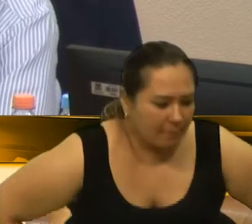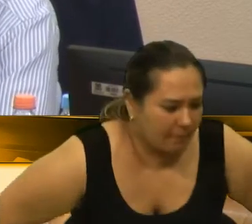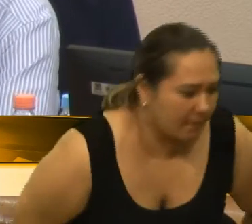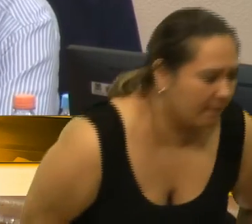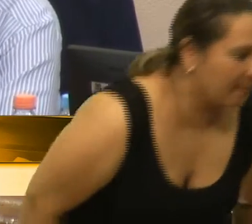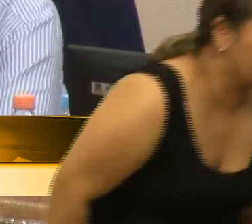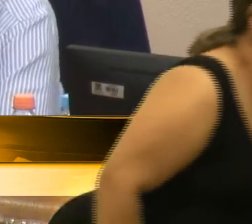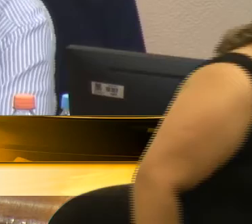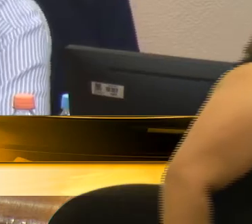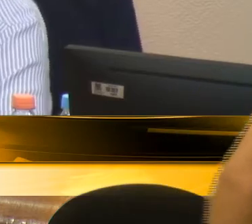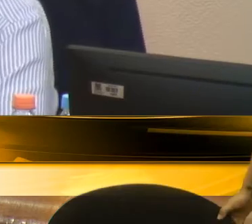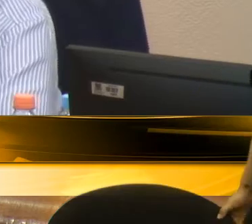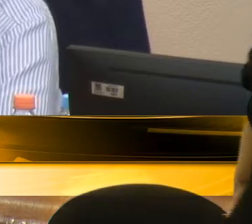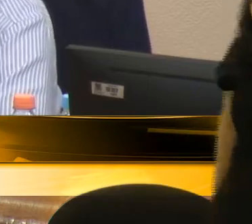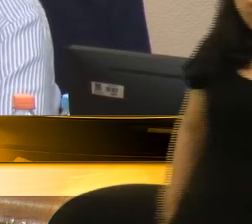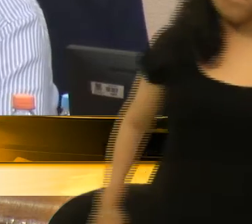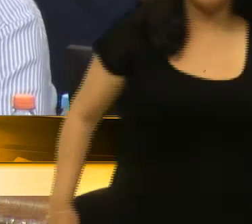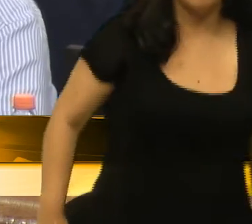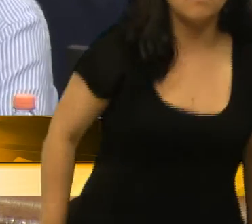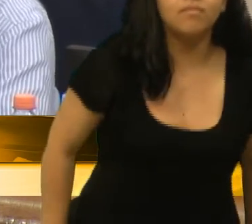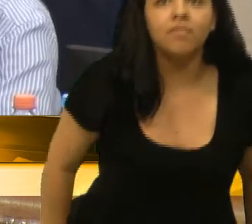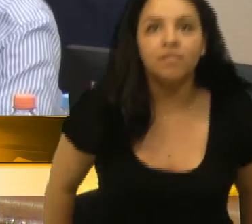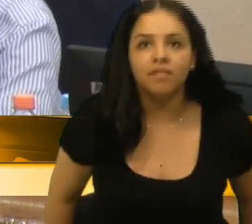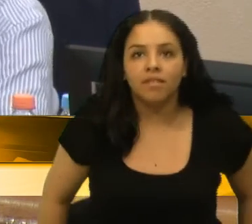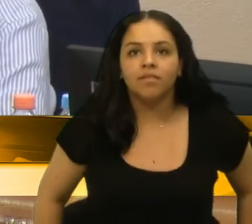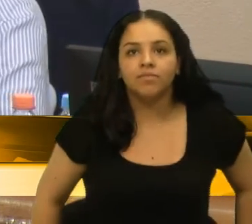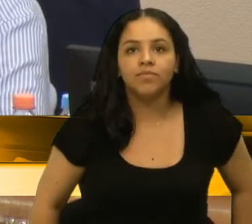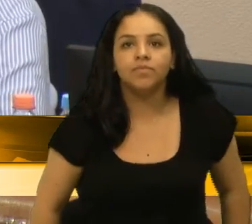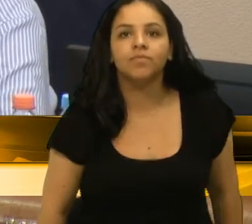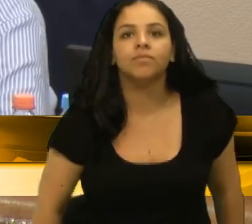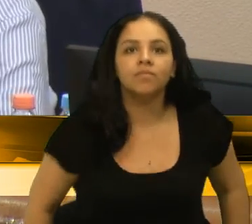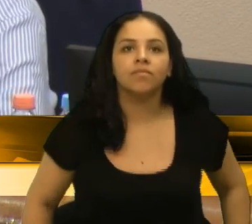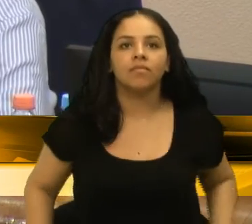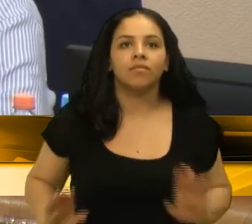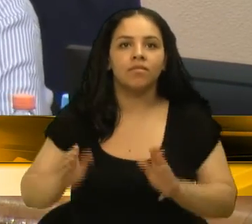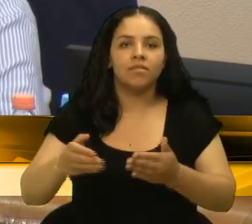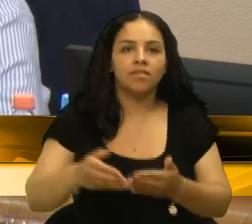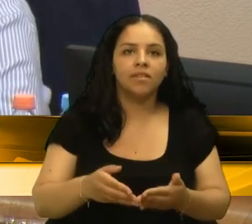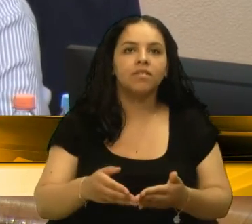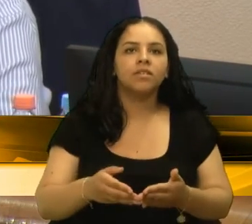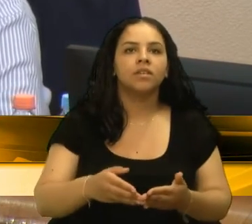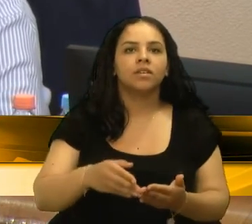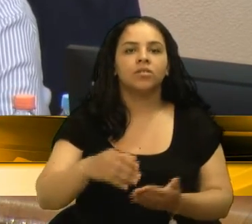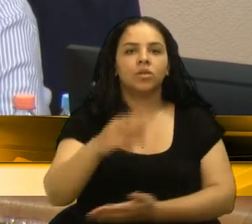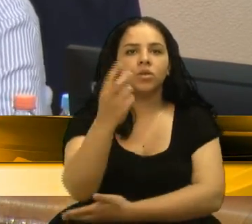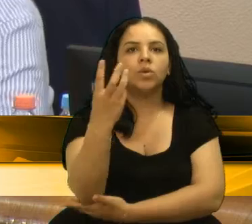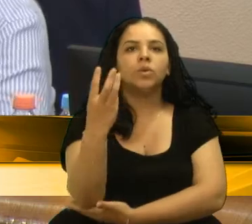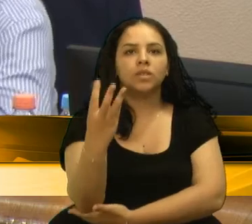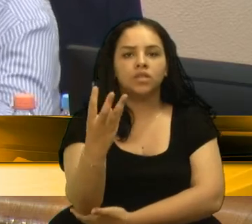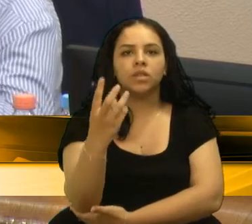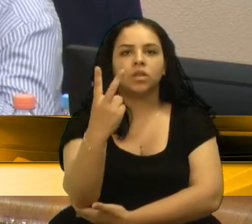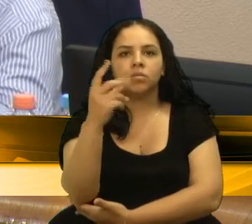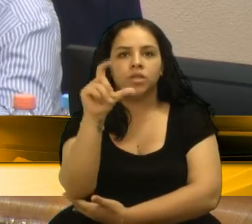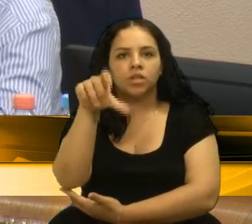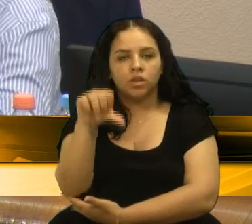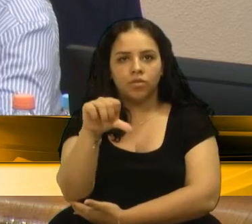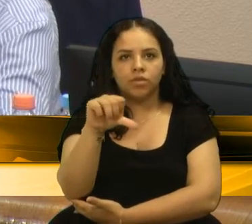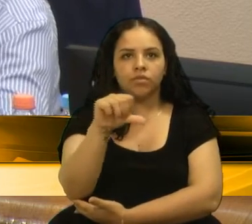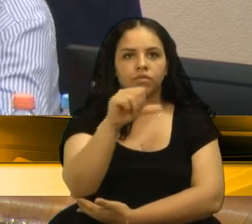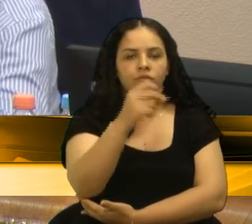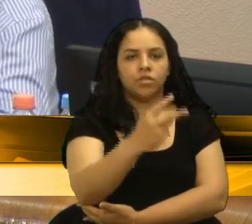Comissão processante, oitivas de testemunhas, certidão 14 de 2019, dia 26 de 11 de